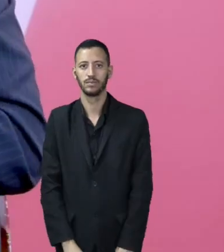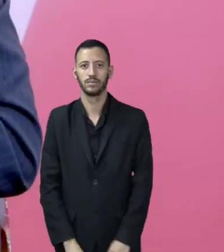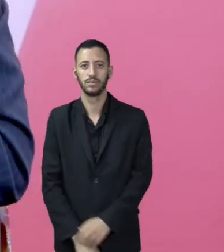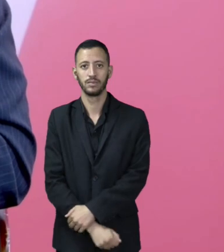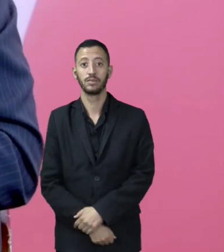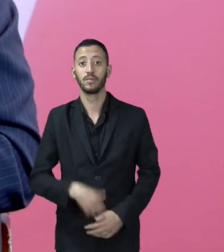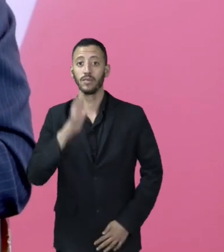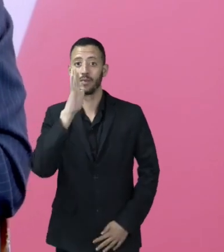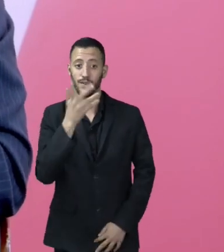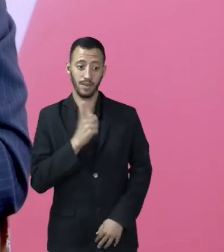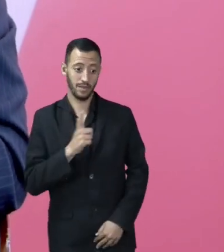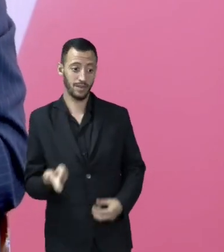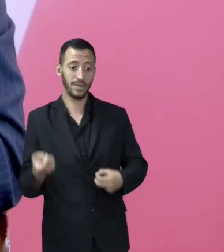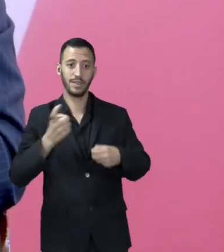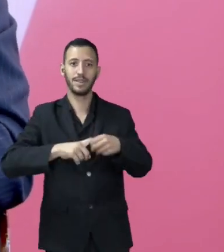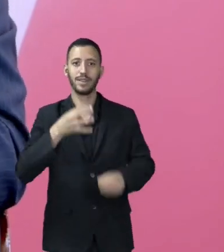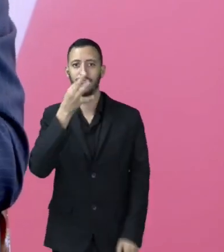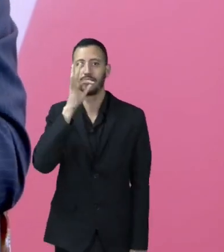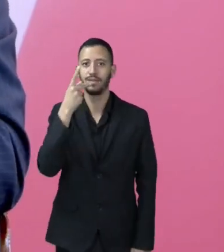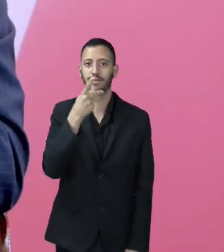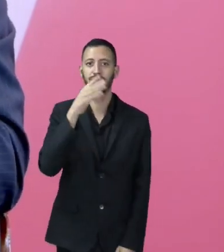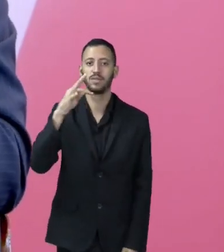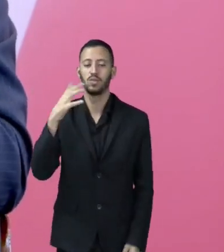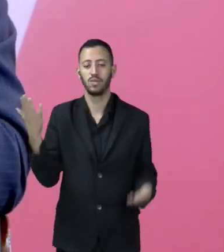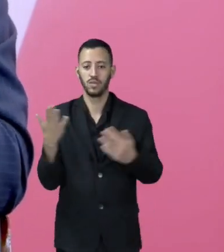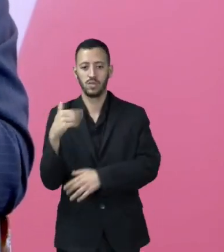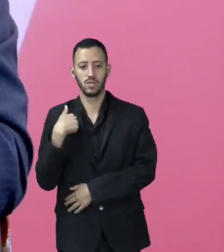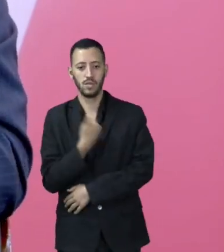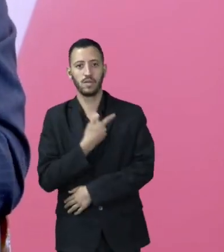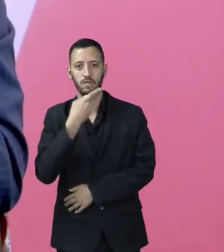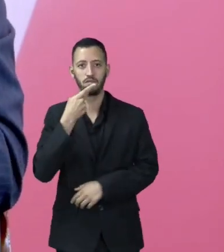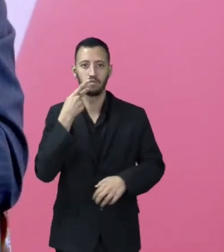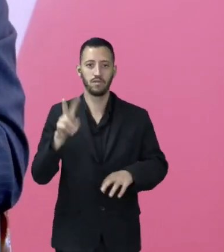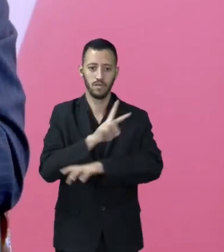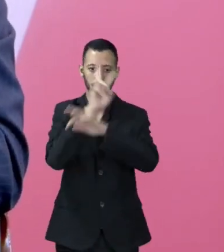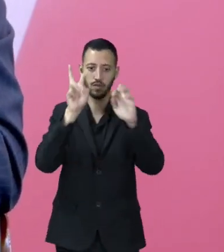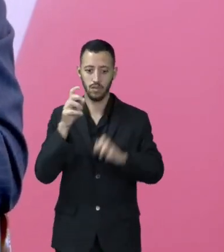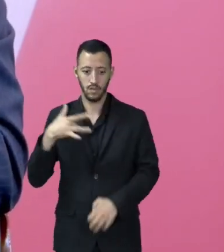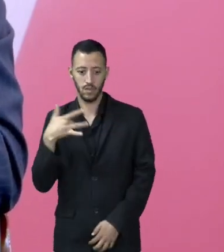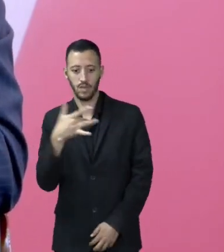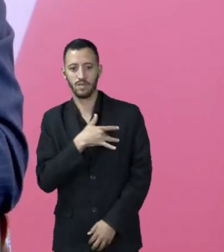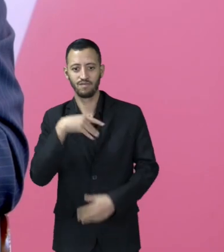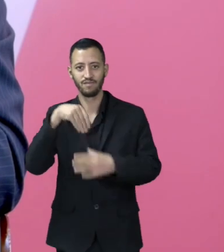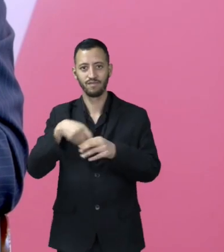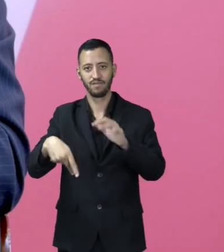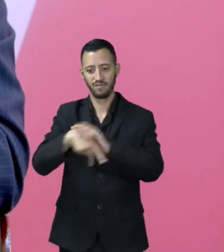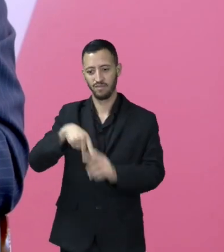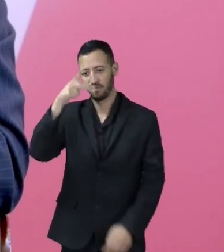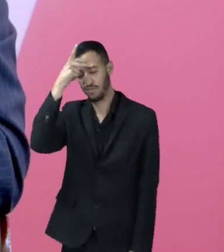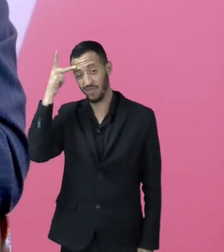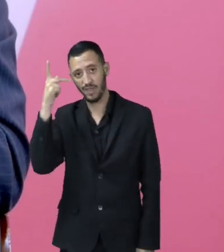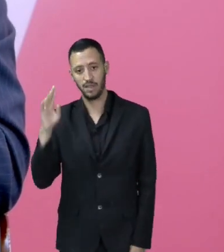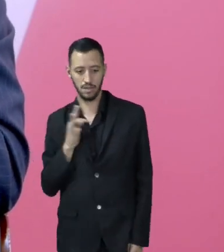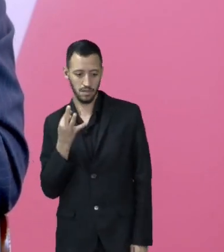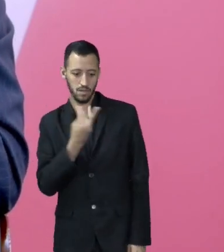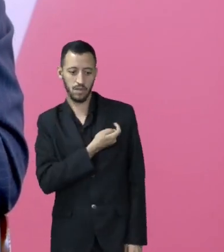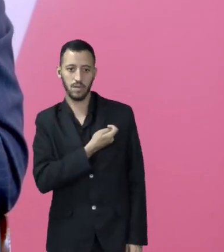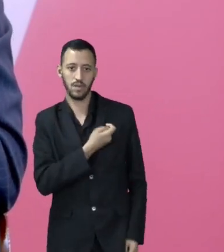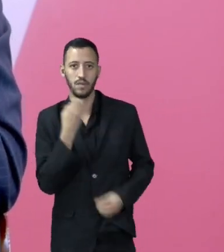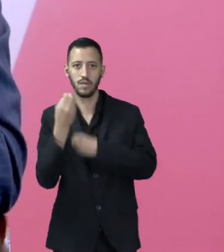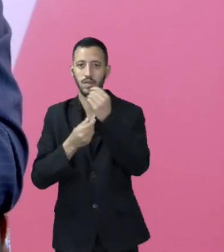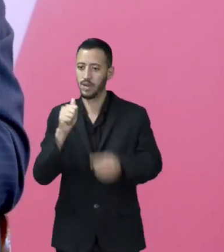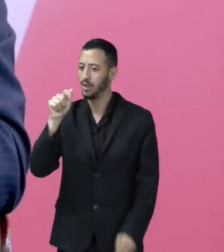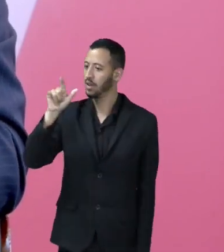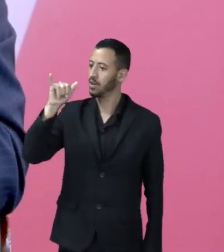Já estamos de volta aqui no Café PT e hoje estamos falando sobre saúde integral das pessoas trans com